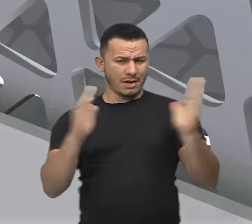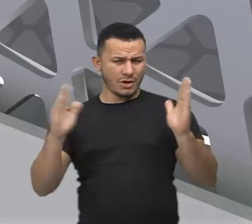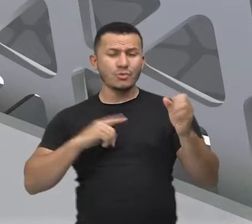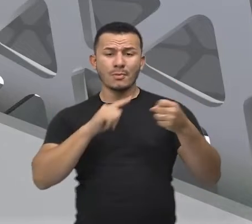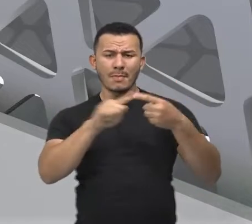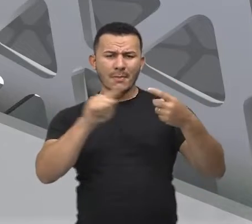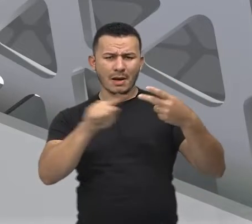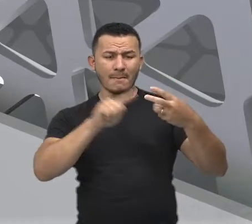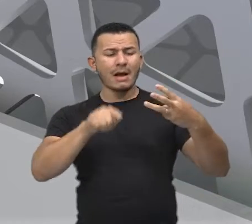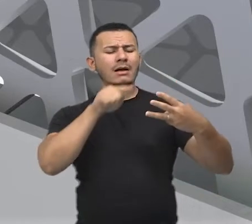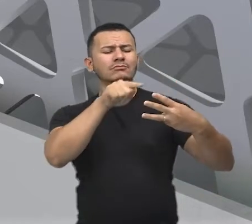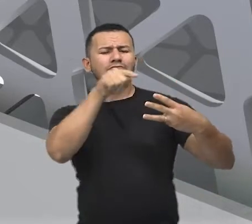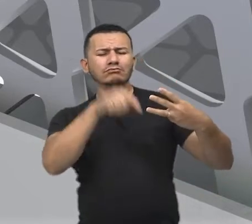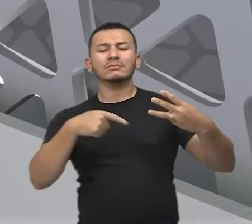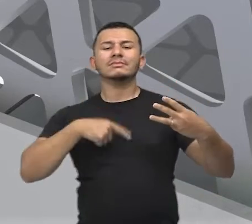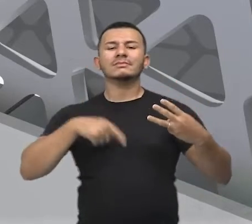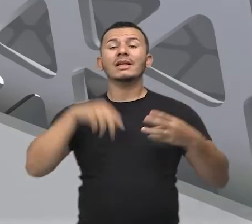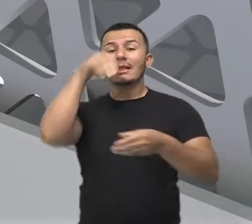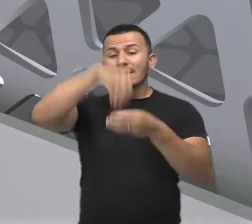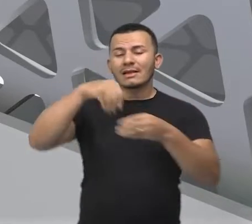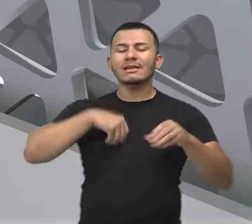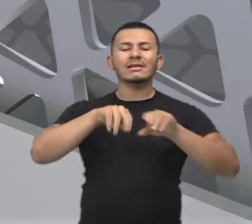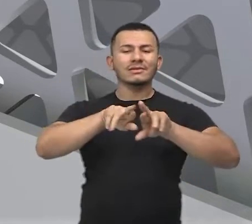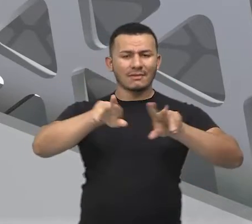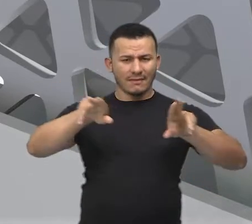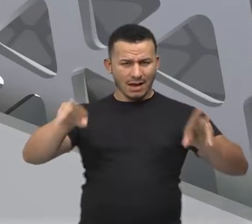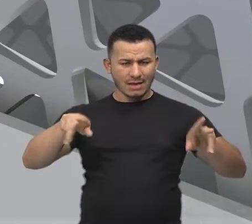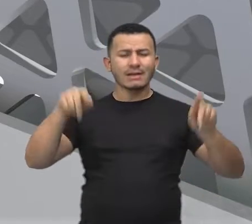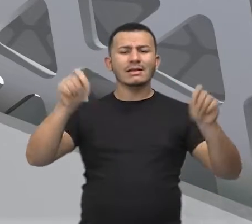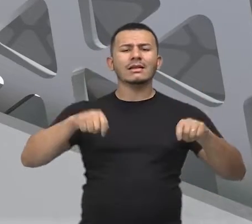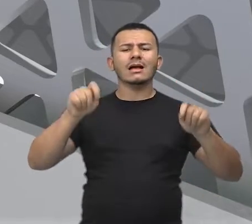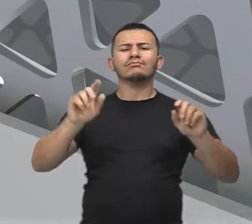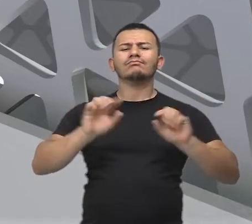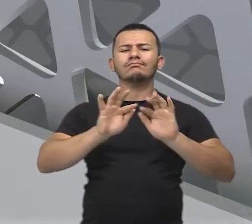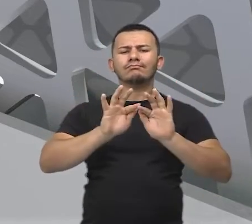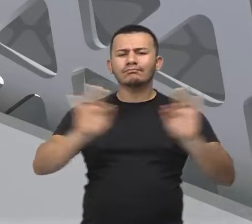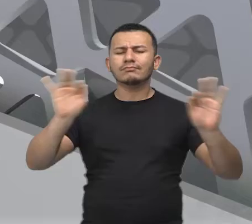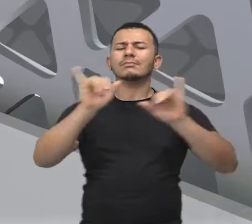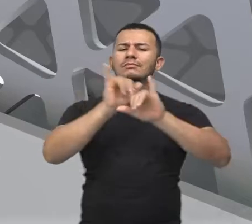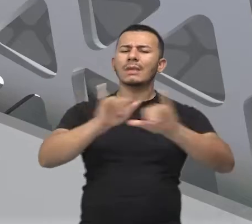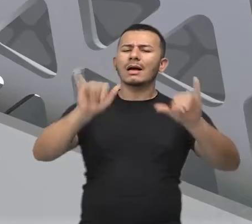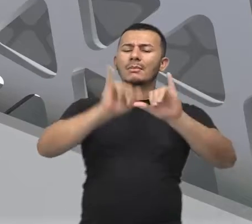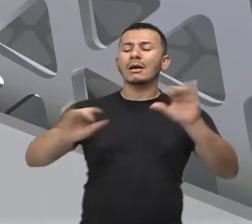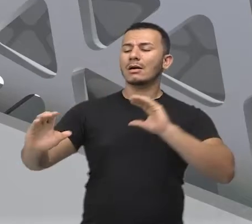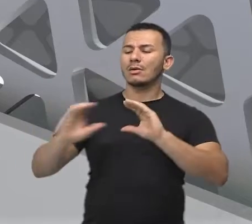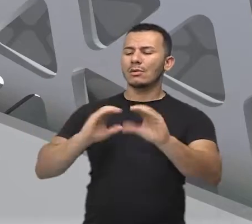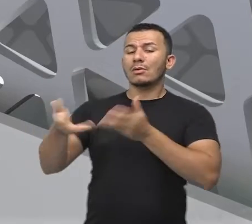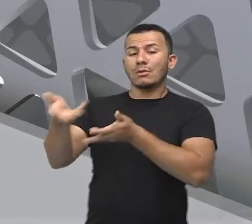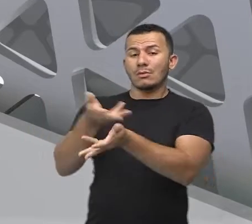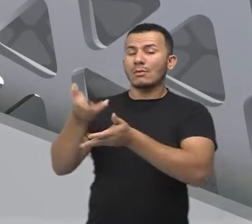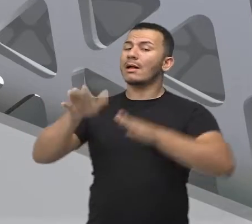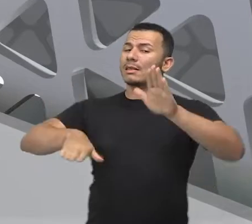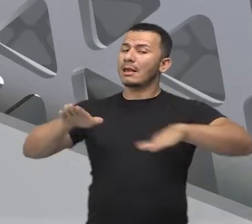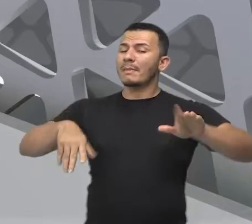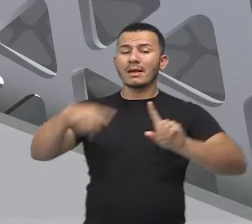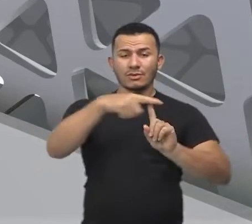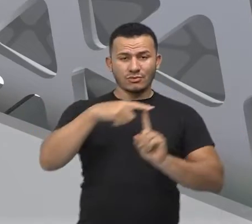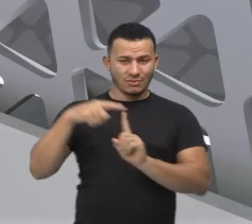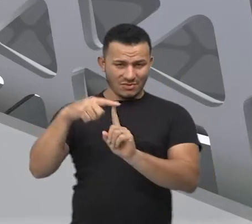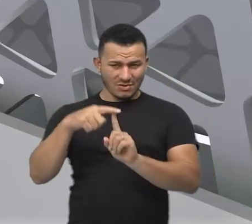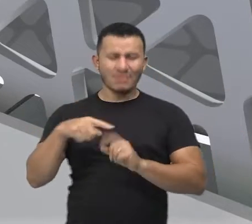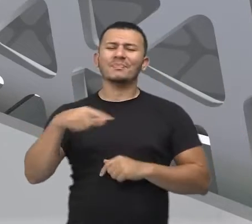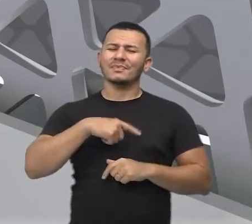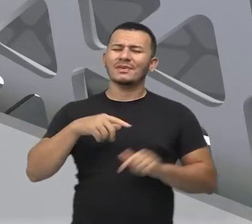vão marcar, certo, essa mensagem que será transmitida à pessoa com quem nós interagirmos. Então, essas